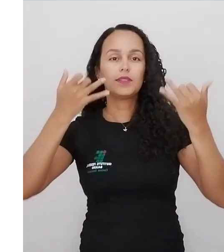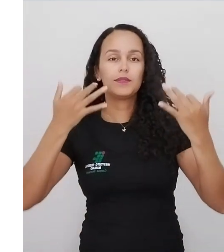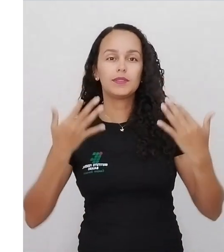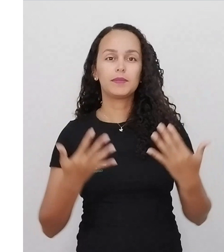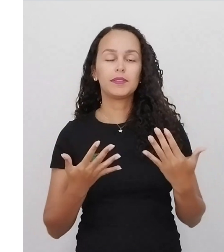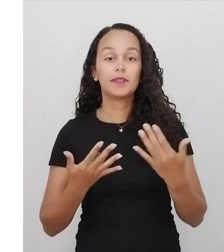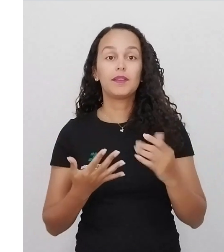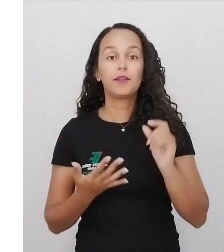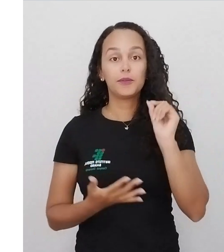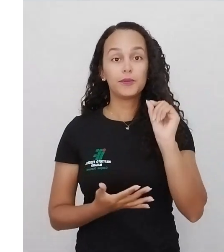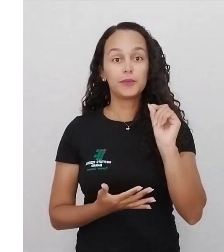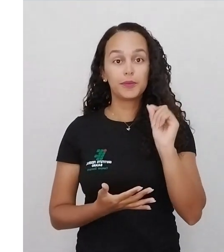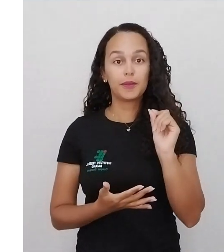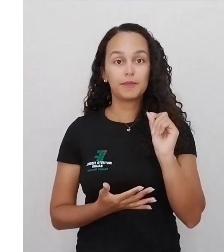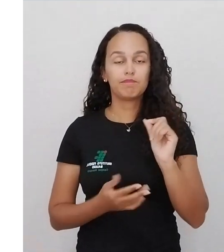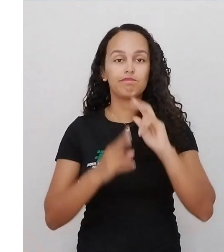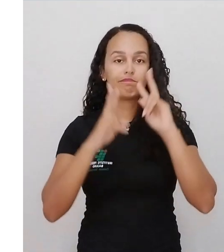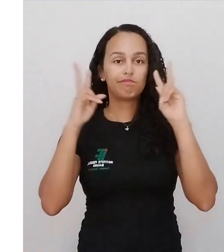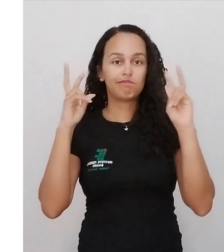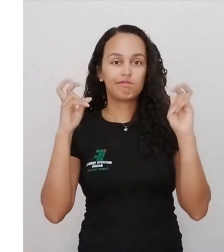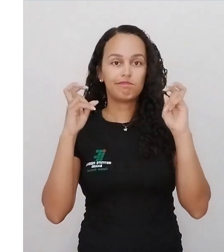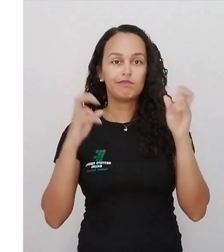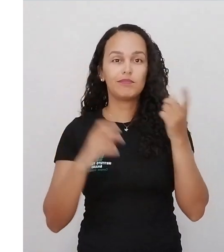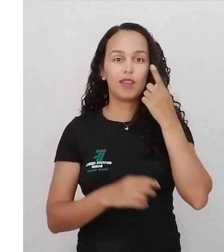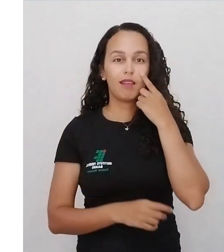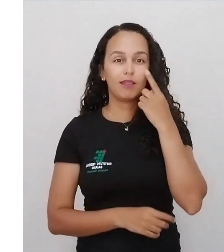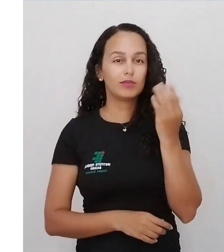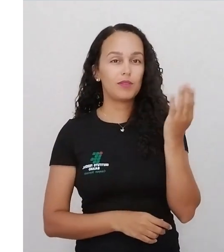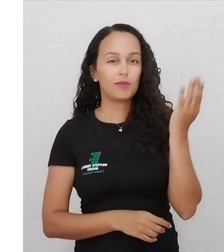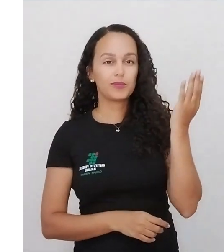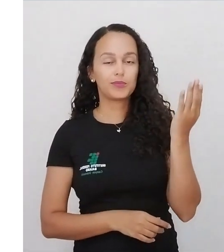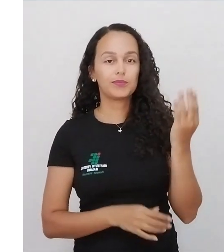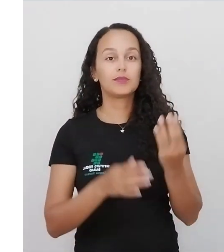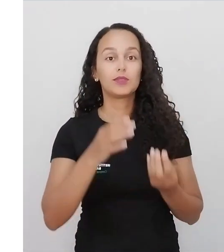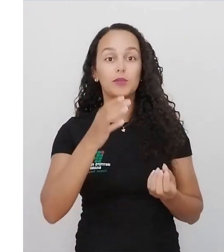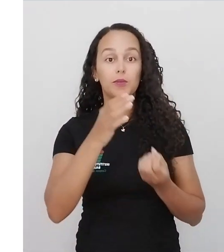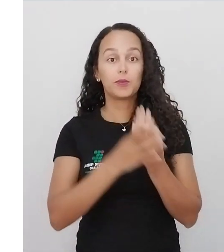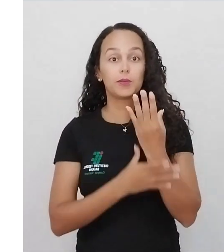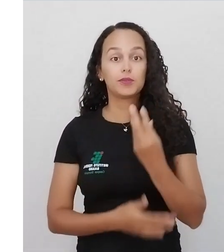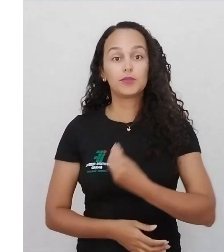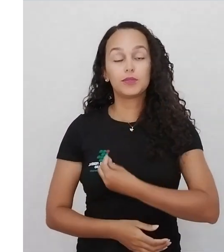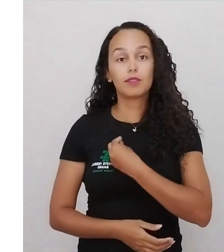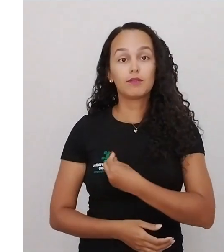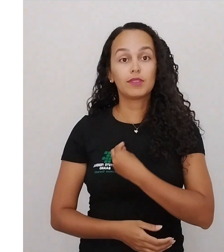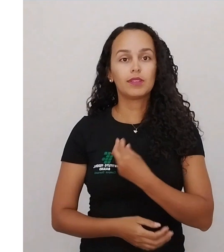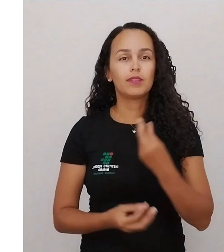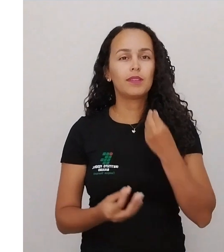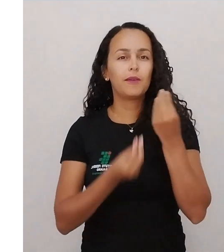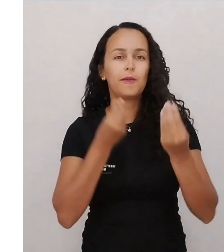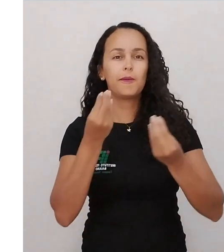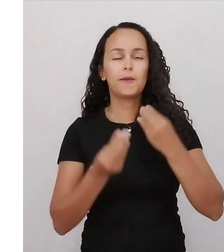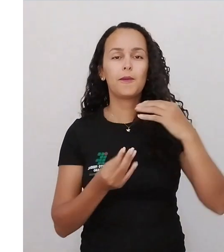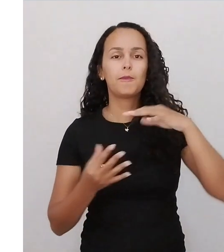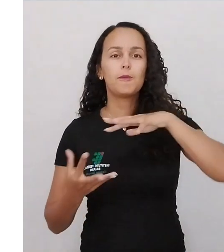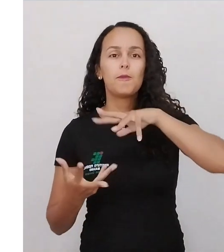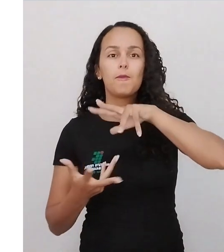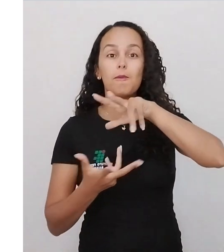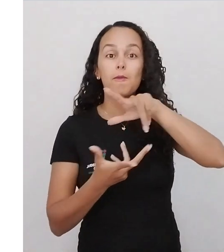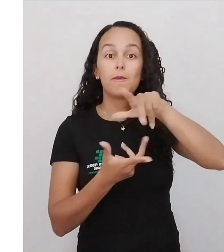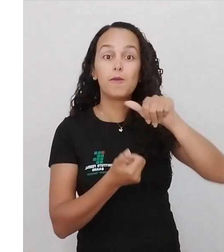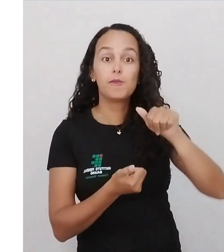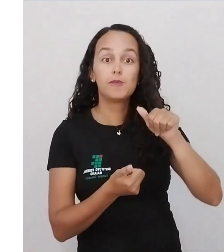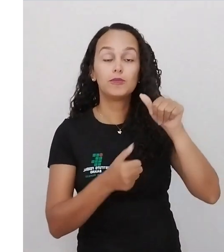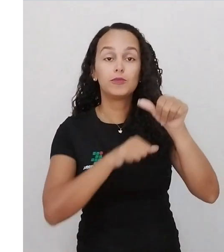falando, sobre a origem da vida. Como é de fato, que o nosso planeta se tornou tal como nós o